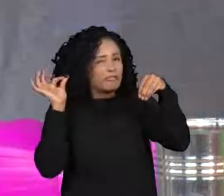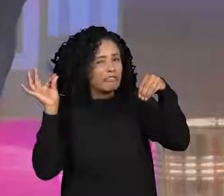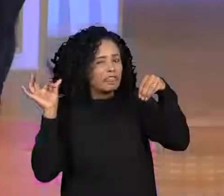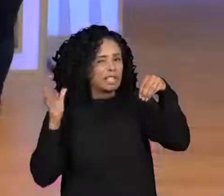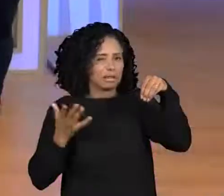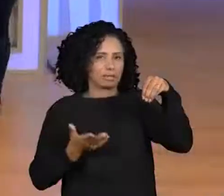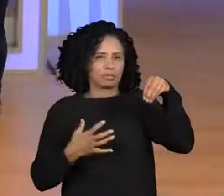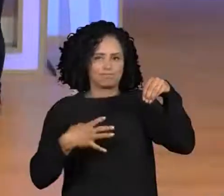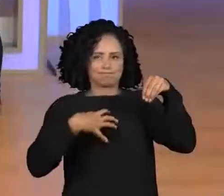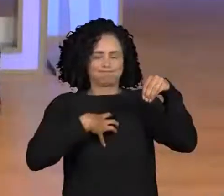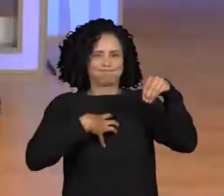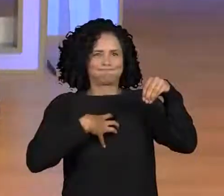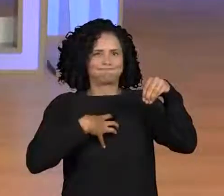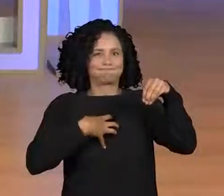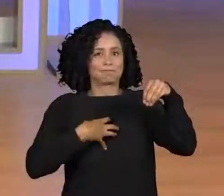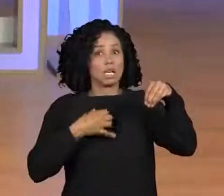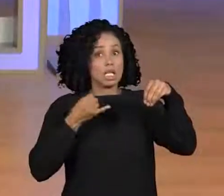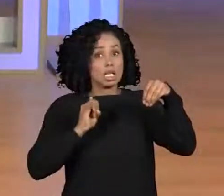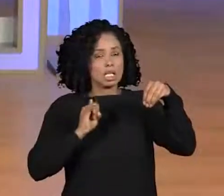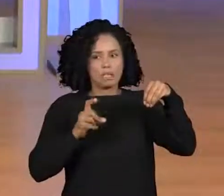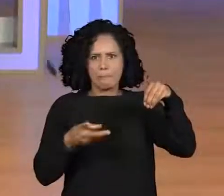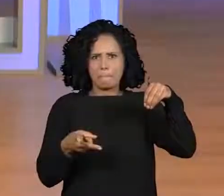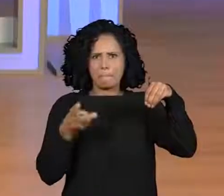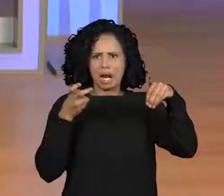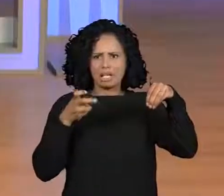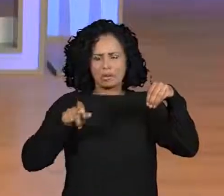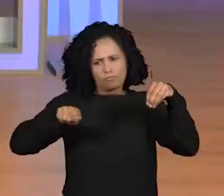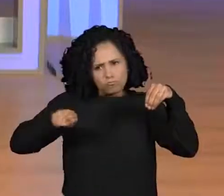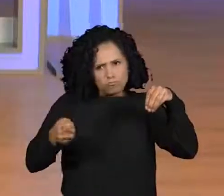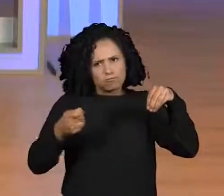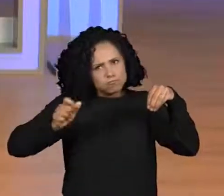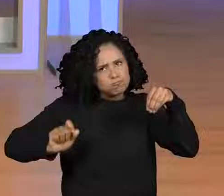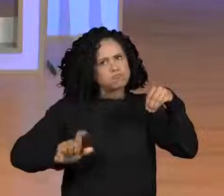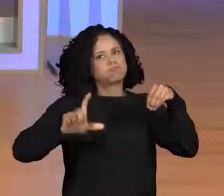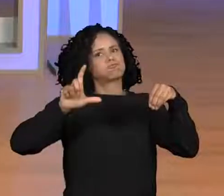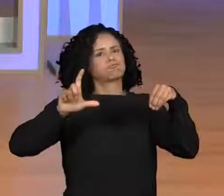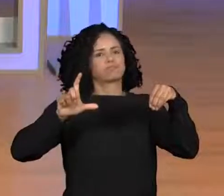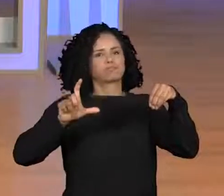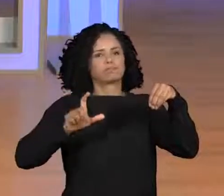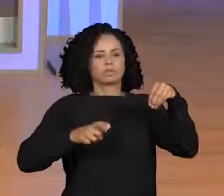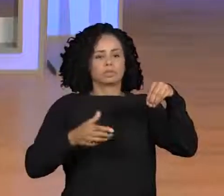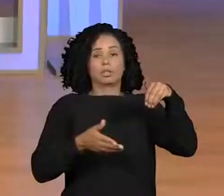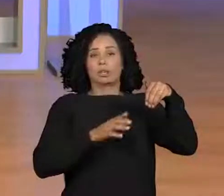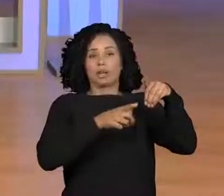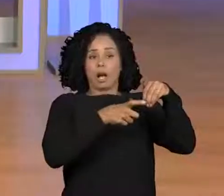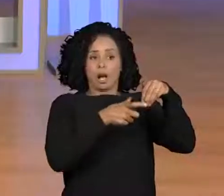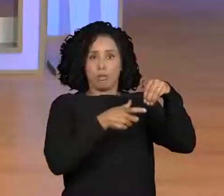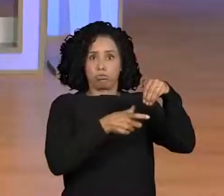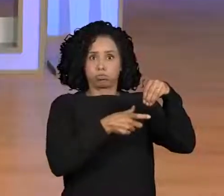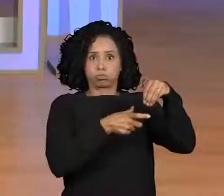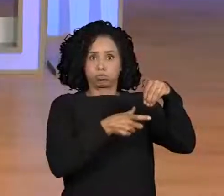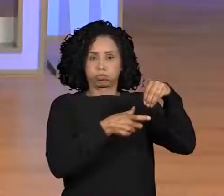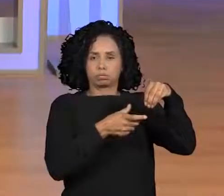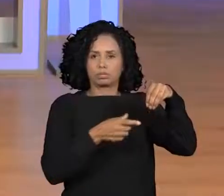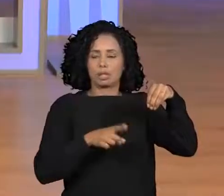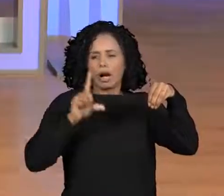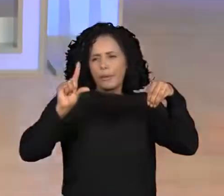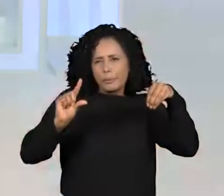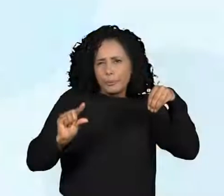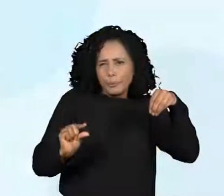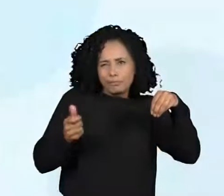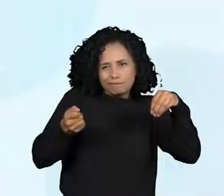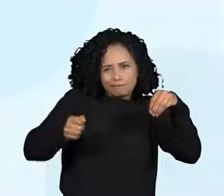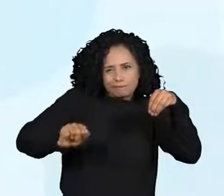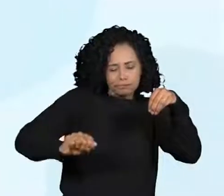escrito altura, a gente tem que lembrar que é grave e agudo. Tá. Outro elemento,